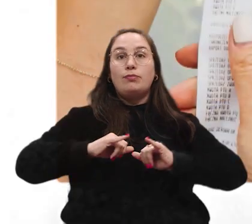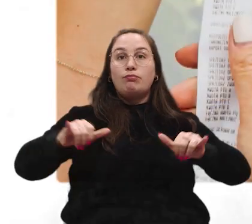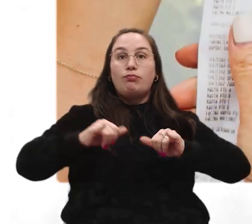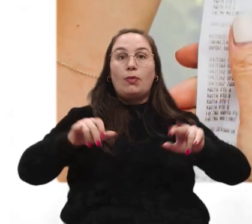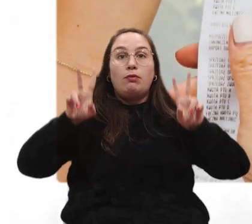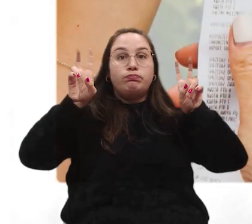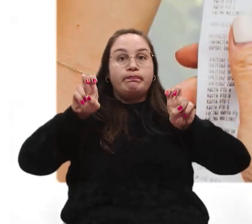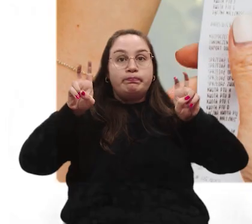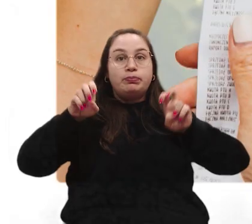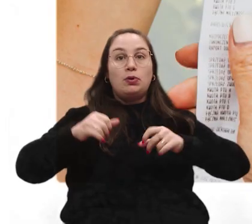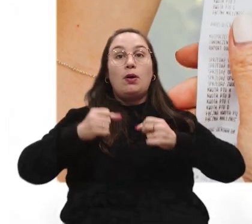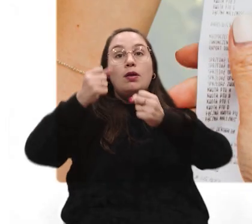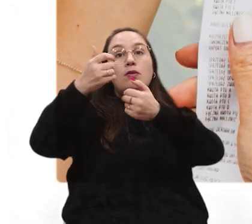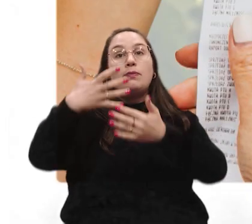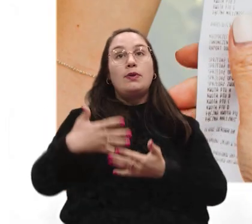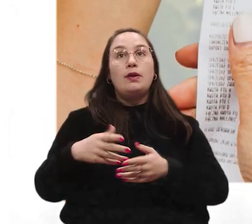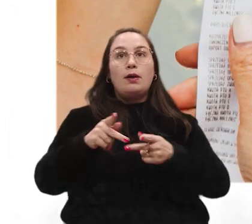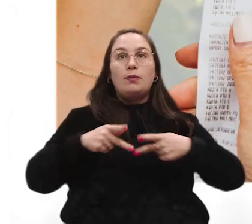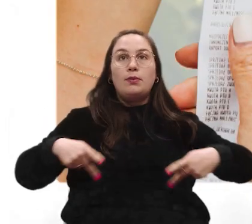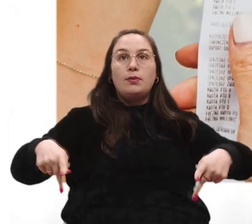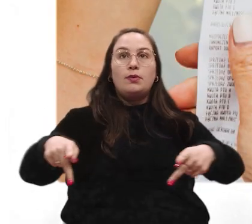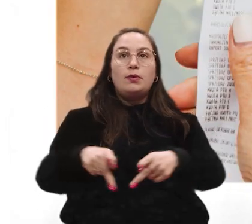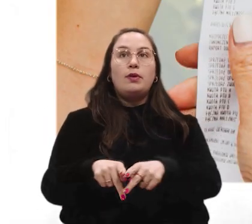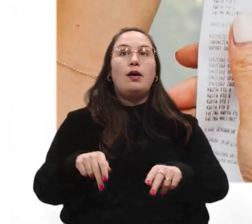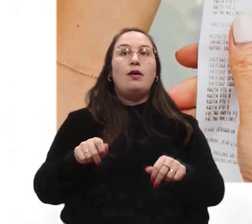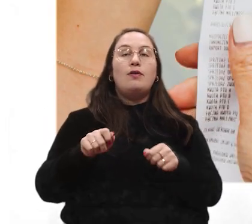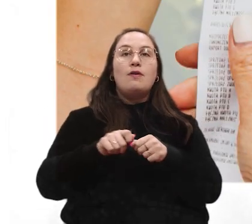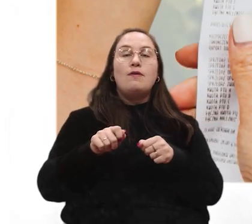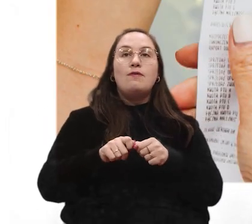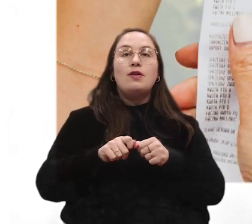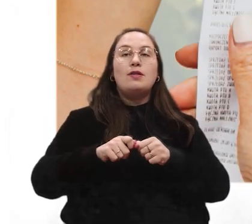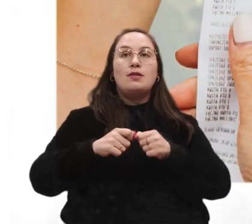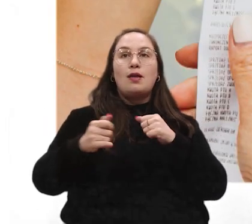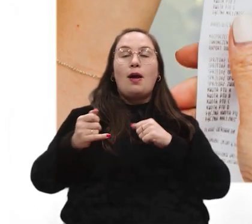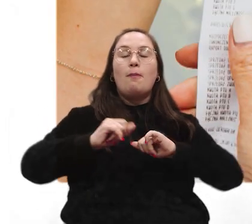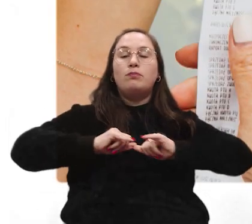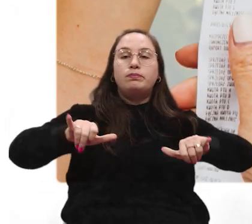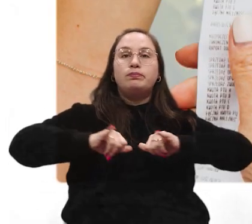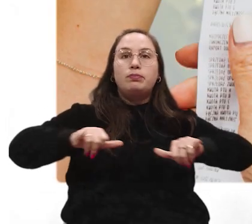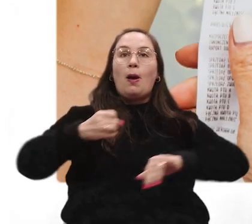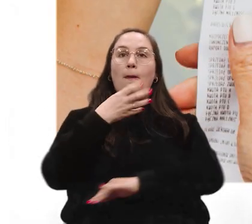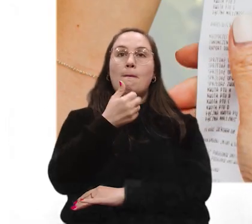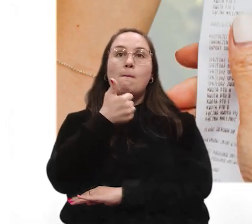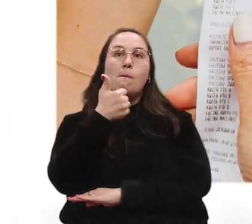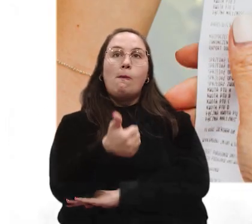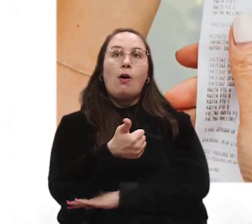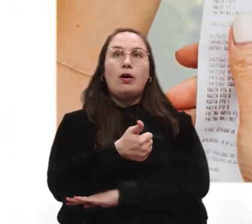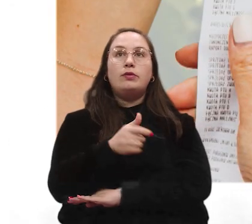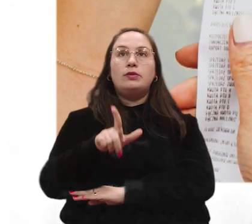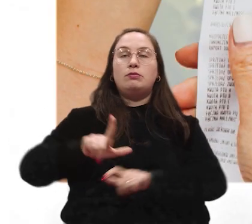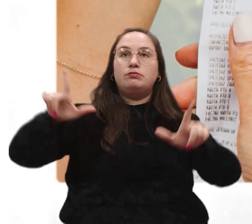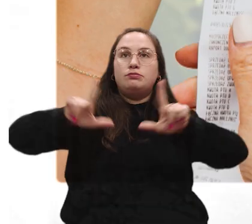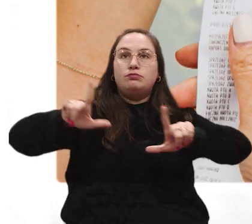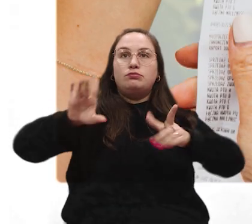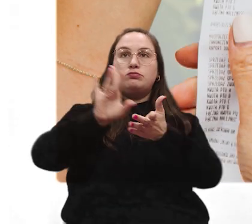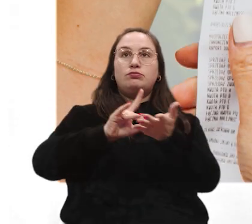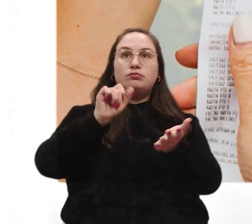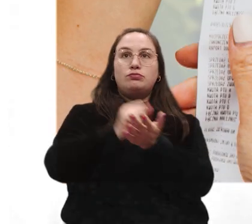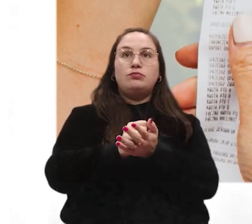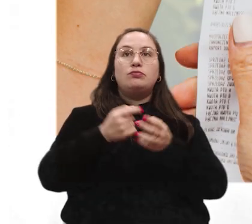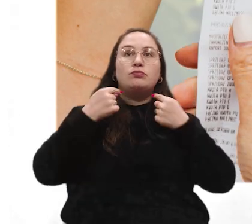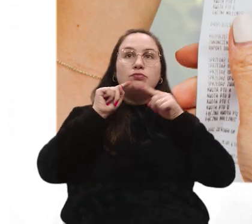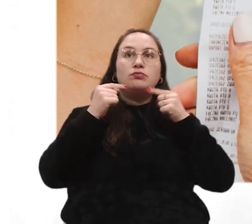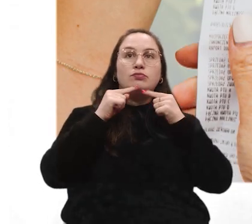assunto que está em alta para orientar a população, fazer aquela propaganda boa, né? Aqui já está na tela, então os registros